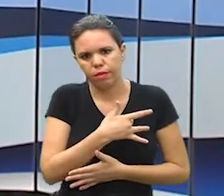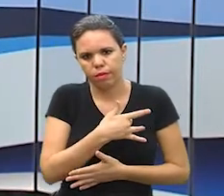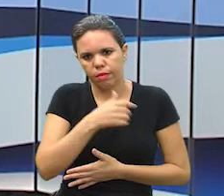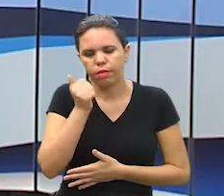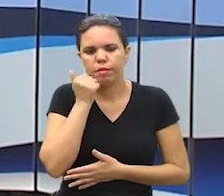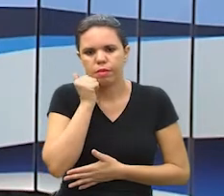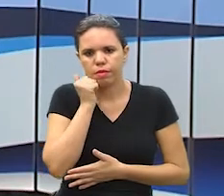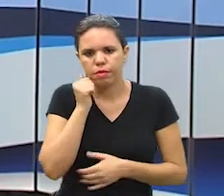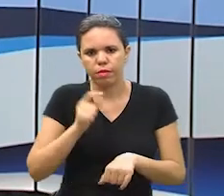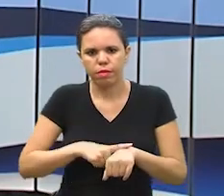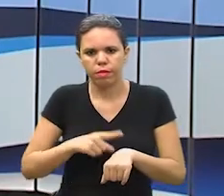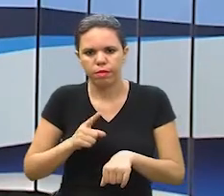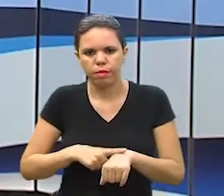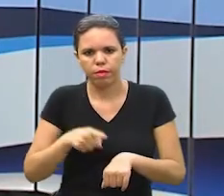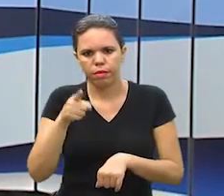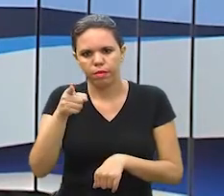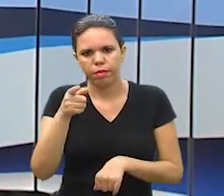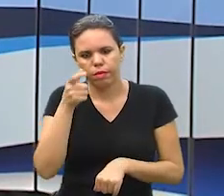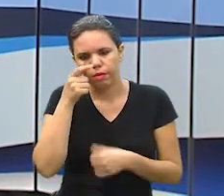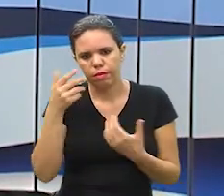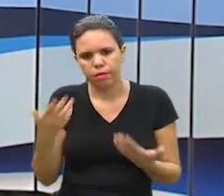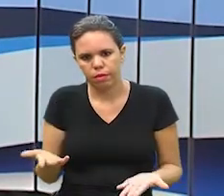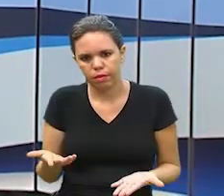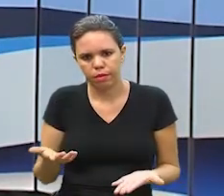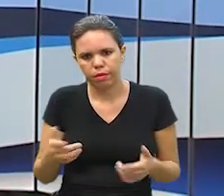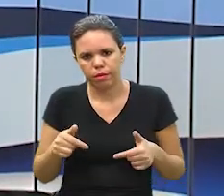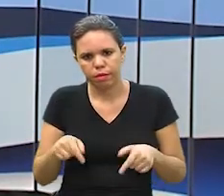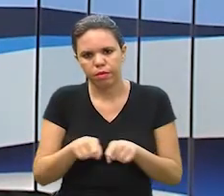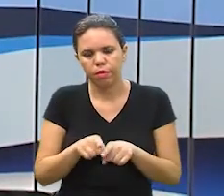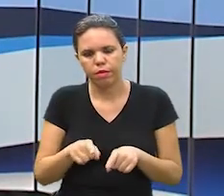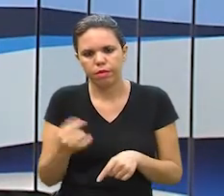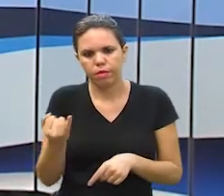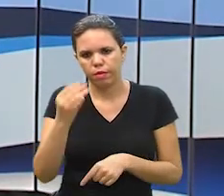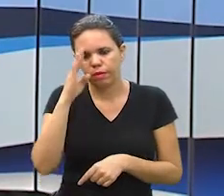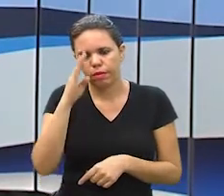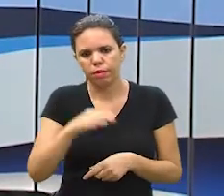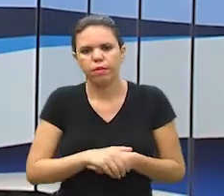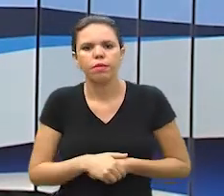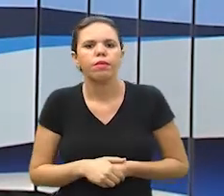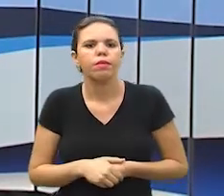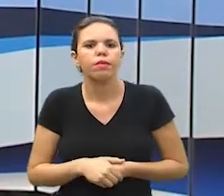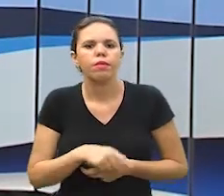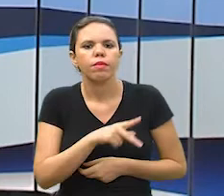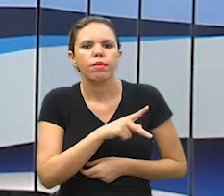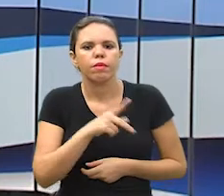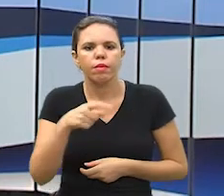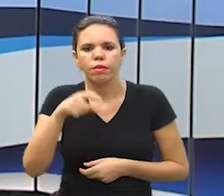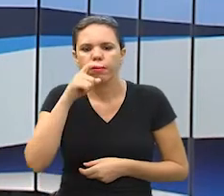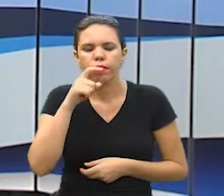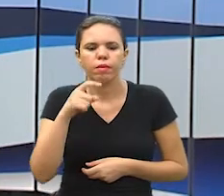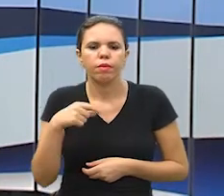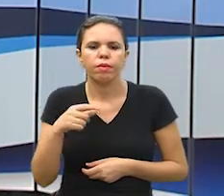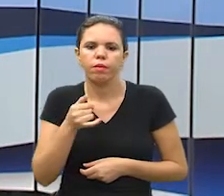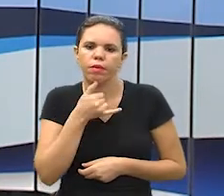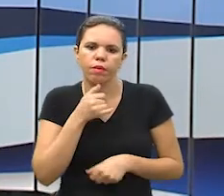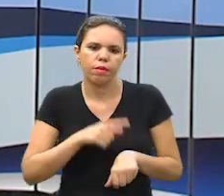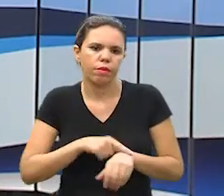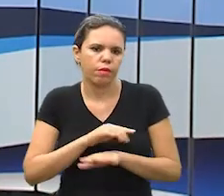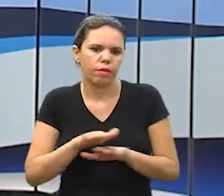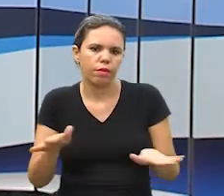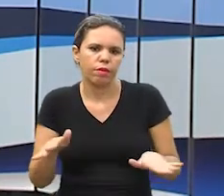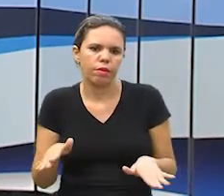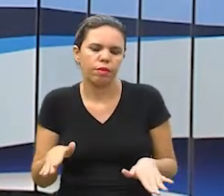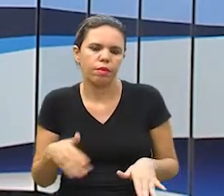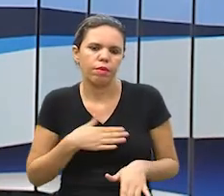ciência, e neste momento vocês que estão na linha de frente são de suma importância. Presidente Zé Carlos, infelizmente a gente não tem mais